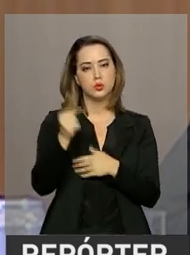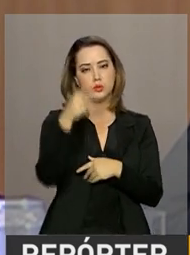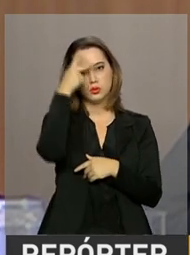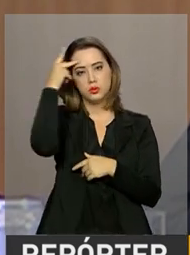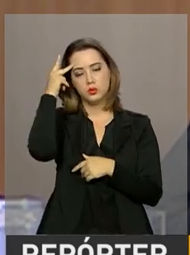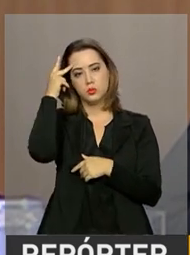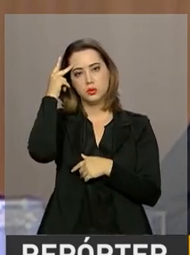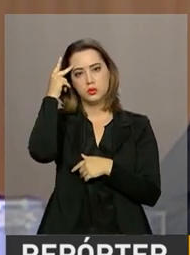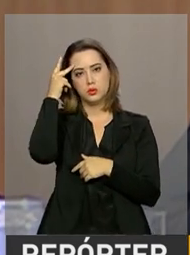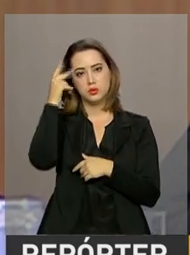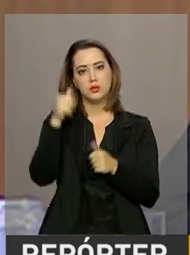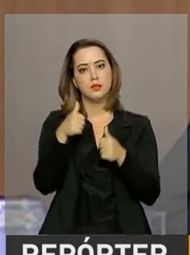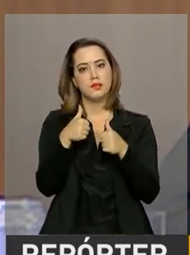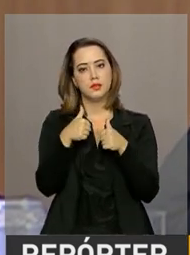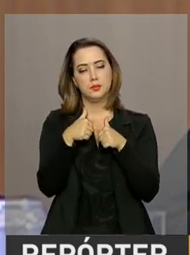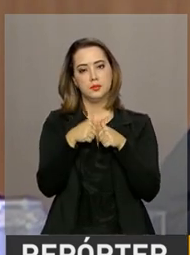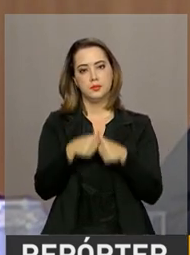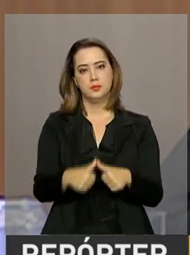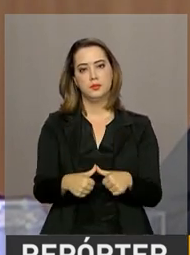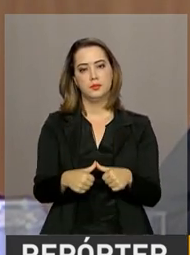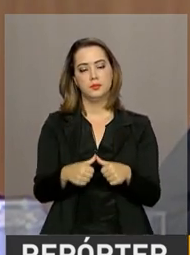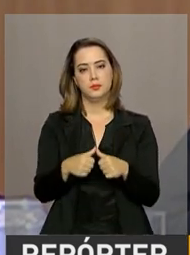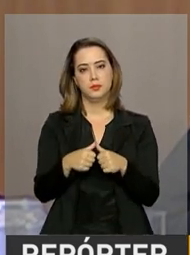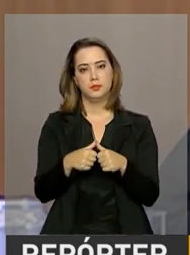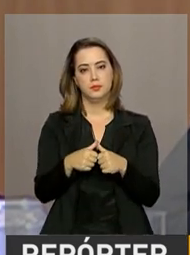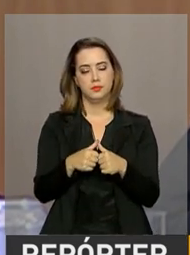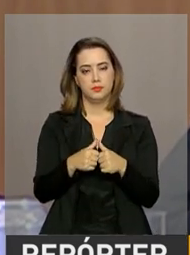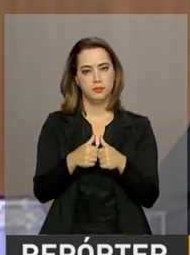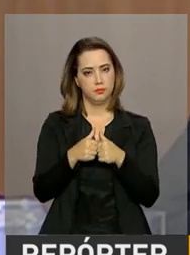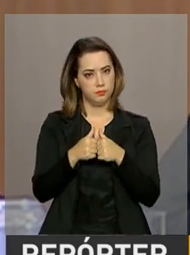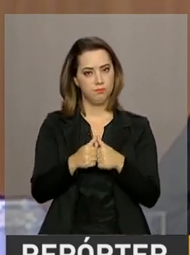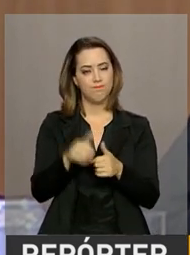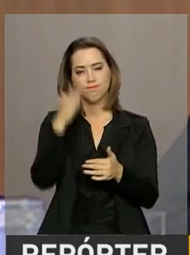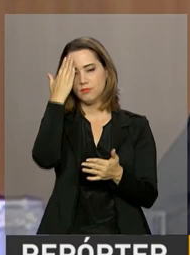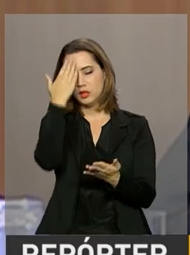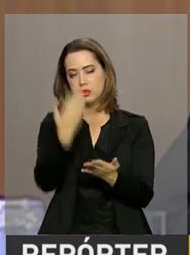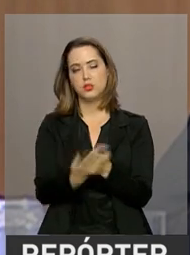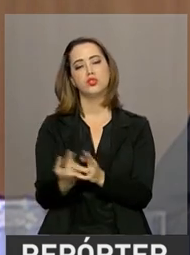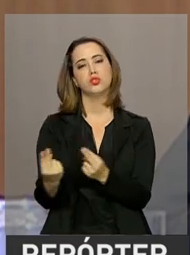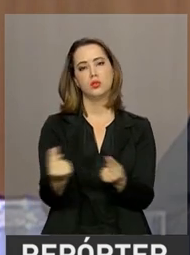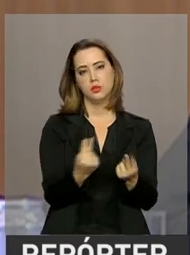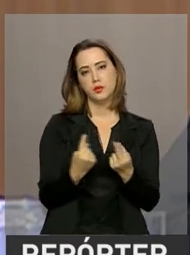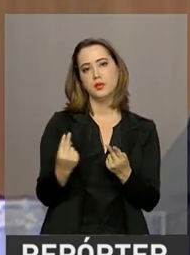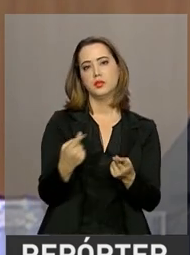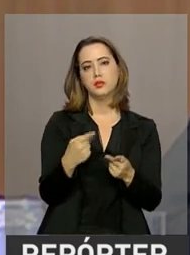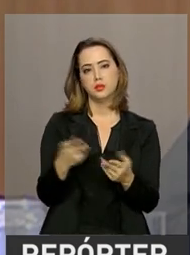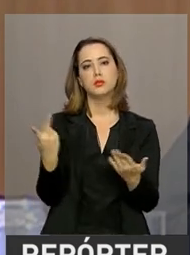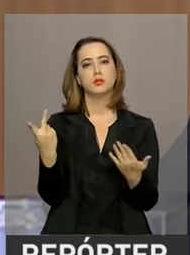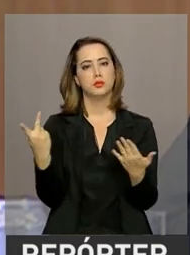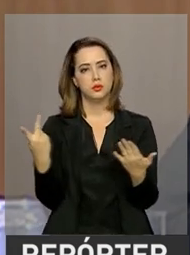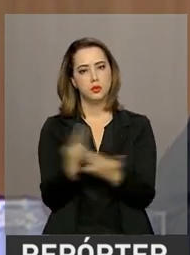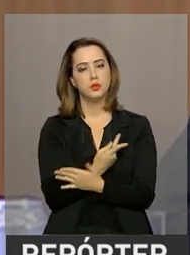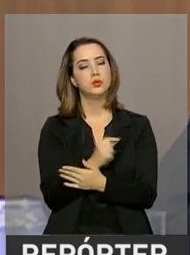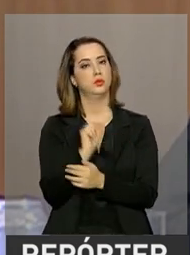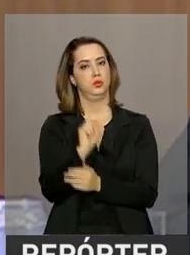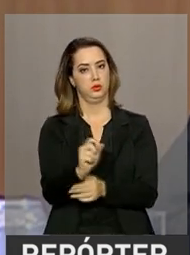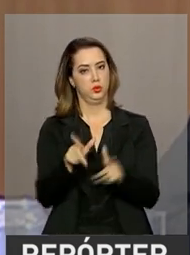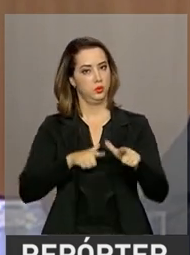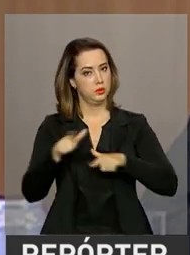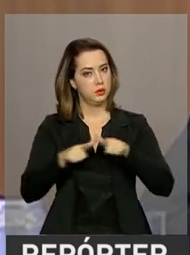eh está na eh acreditando que isso tem que ser feito de